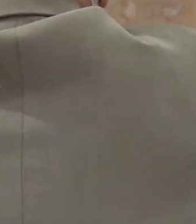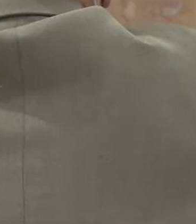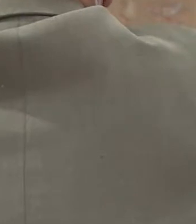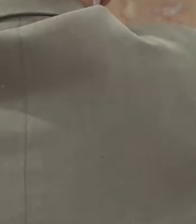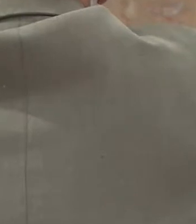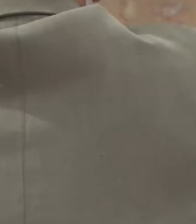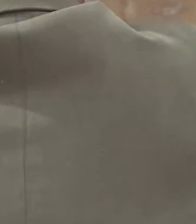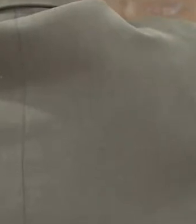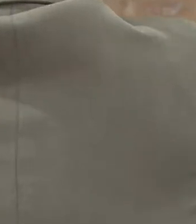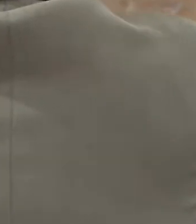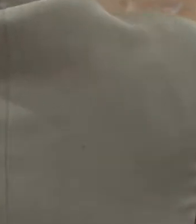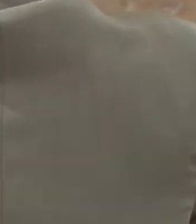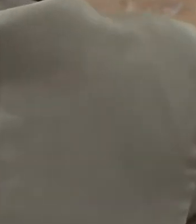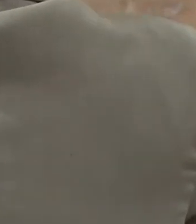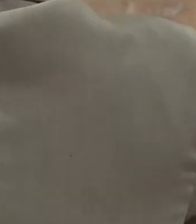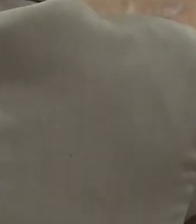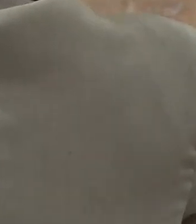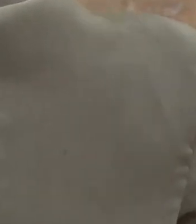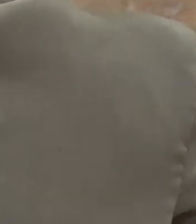Câmara Municipal de Duque de Caxias.